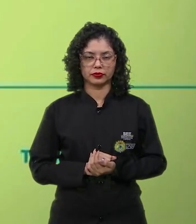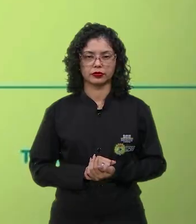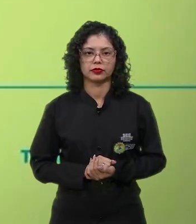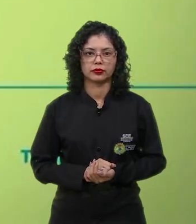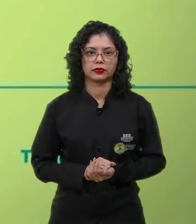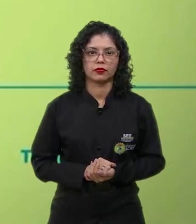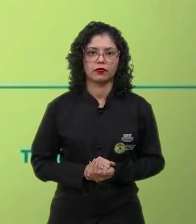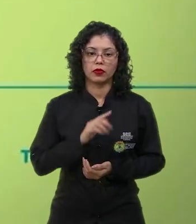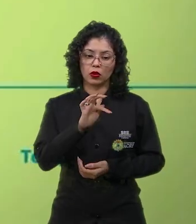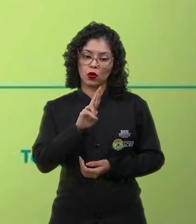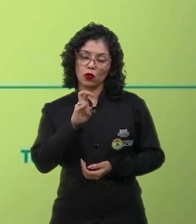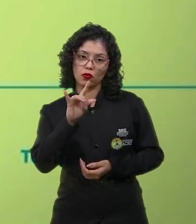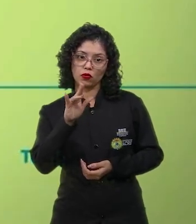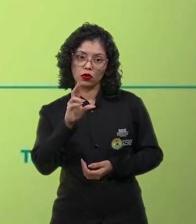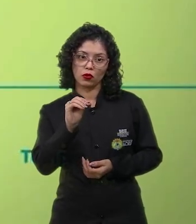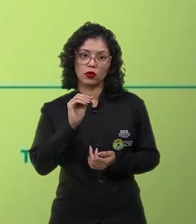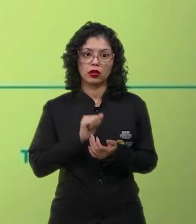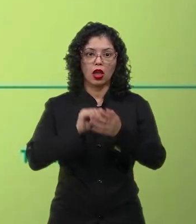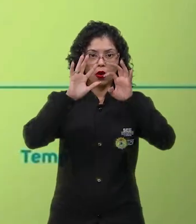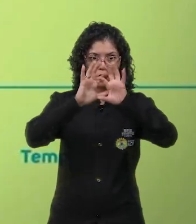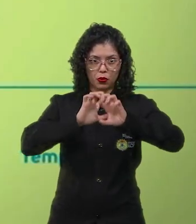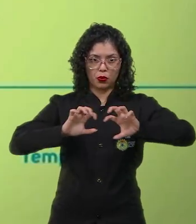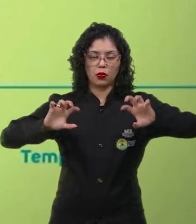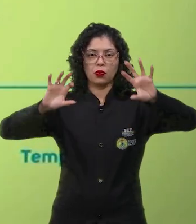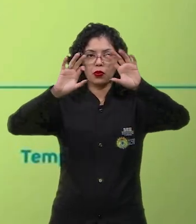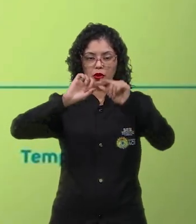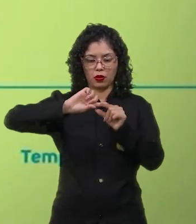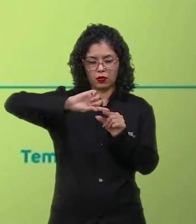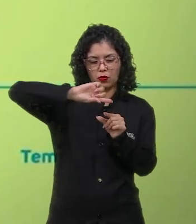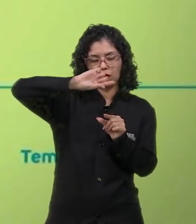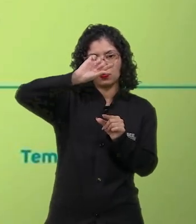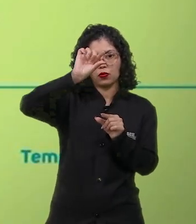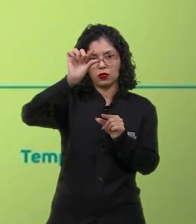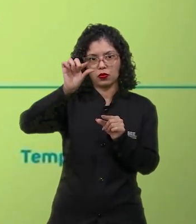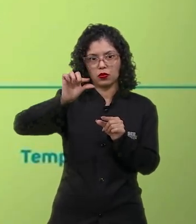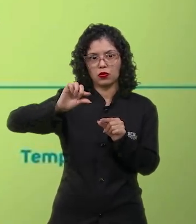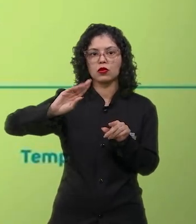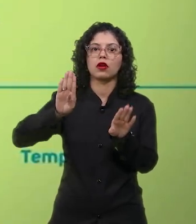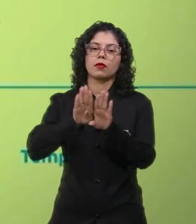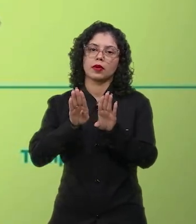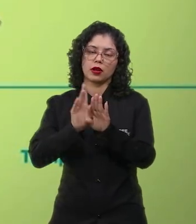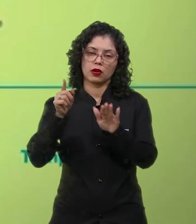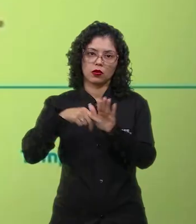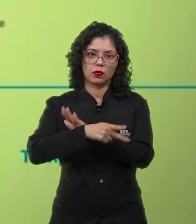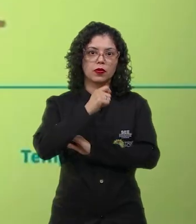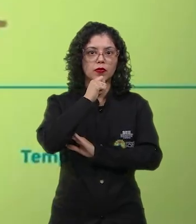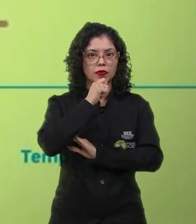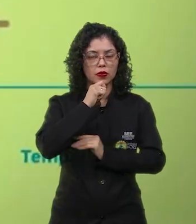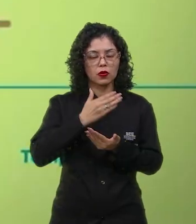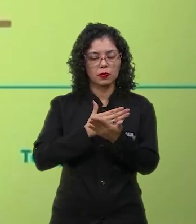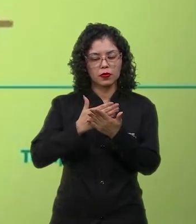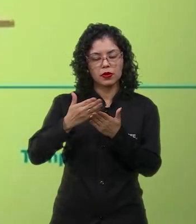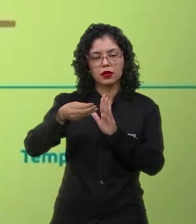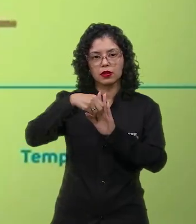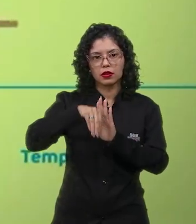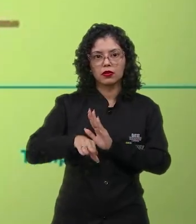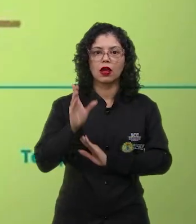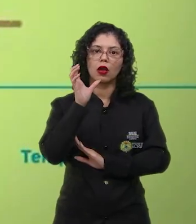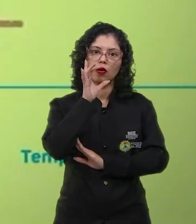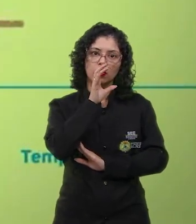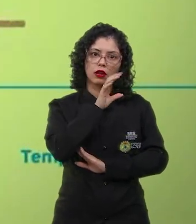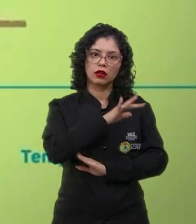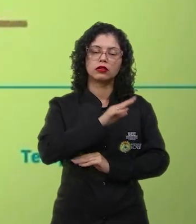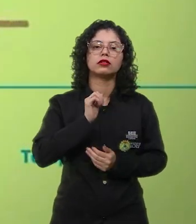O fluido refrigerante em forma de vapor passa pelo tubo de descarga para o condensador, onde inicia a transferência de calor do